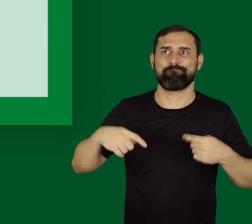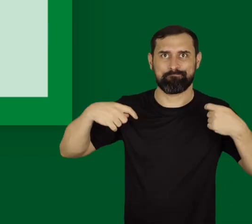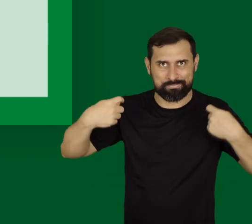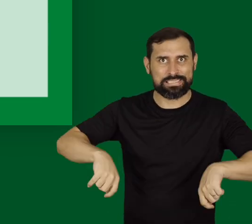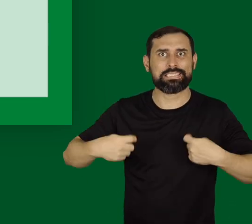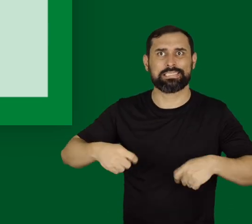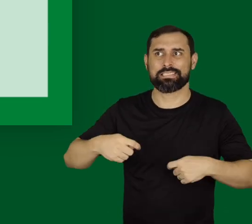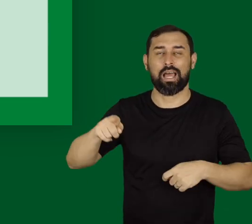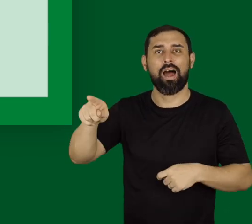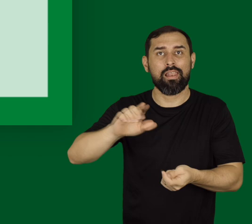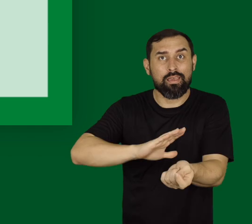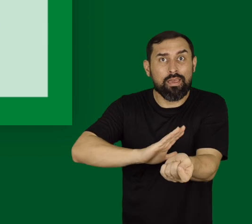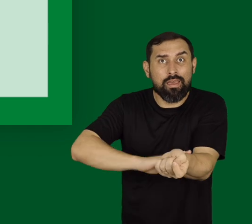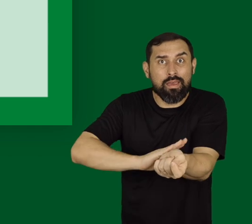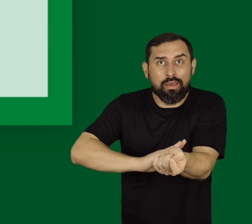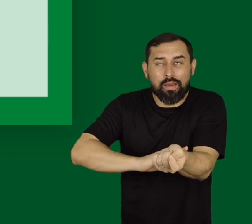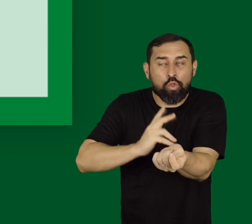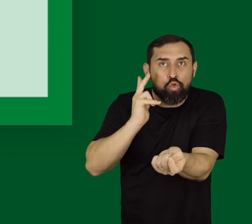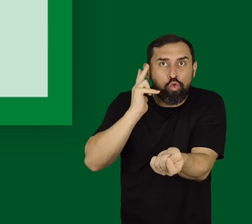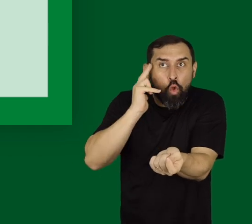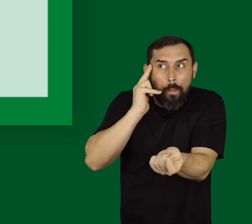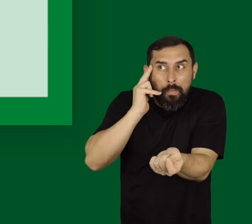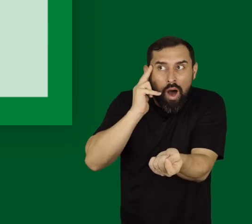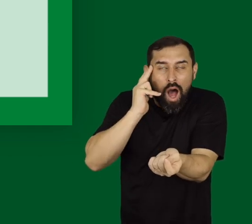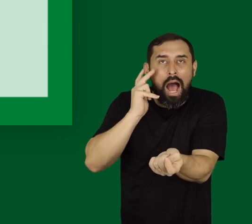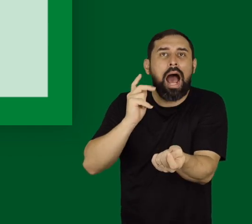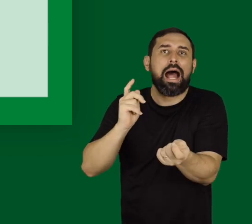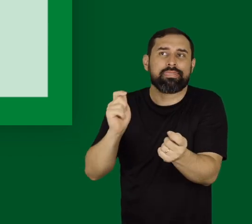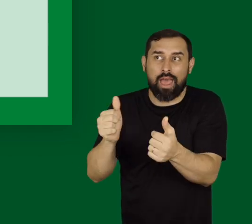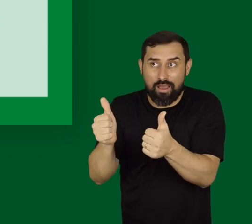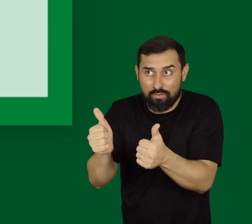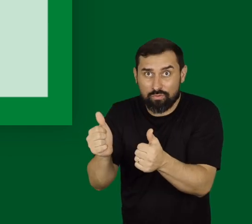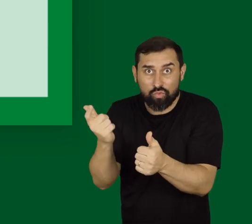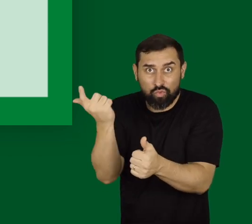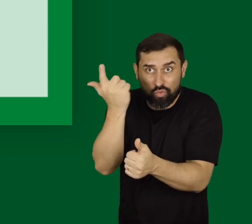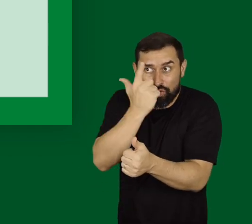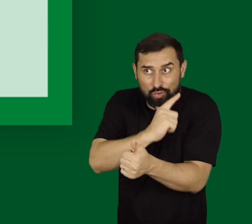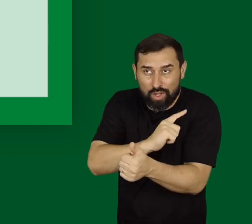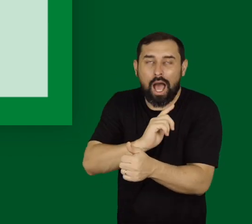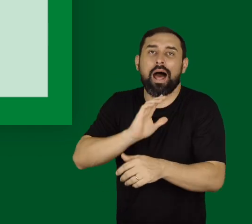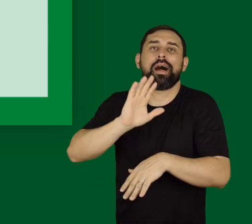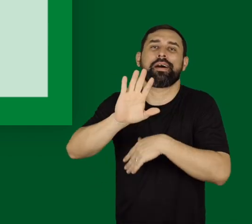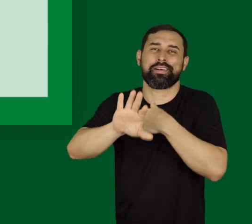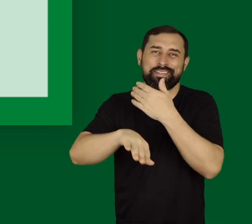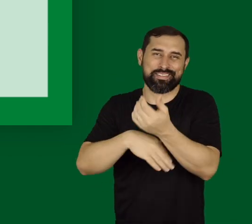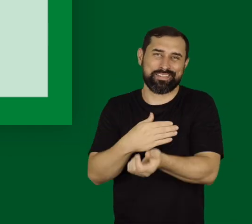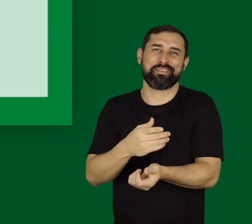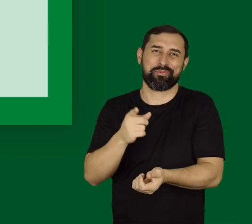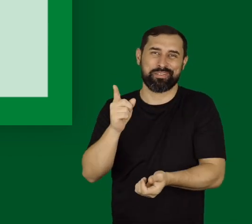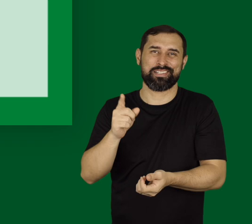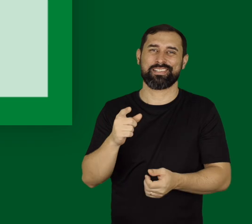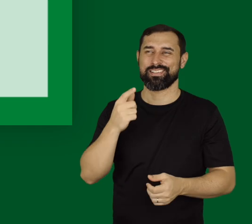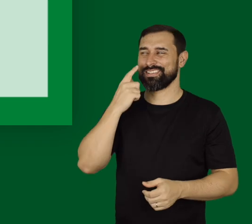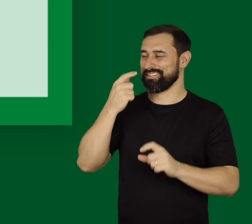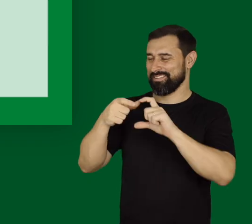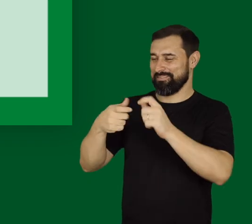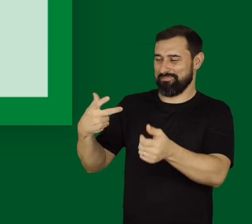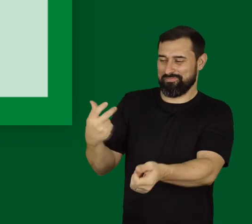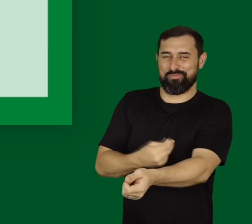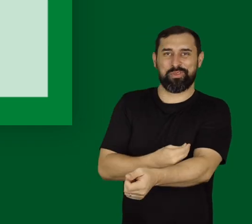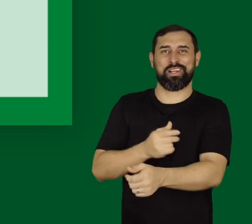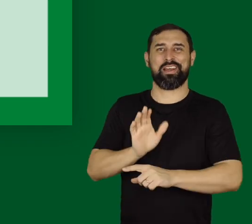você aumentar a PA, normalizar a PA do paciente, para aí sim você iniciar a milrinona numa situação de choque cardiogênico.